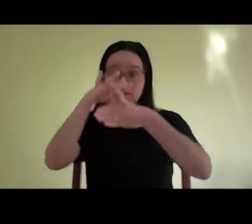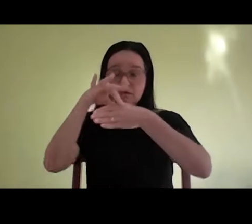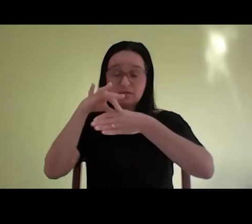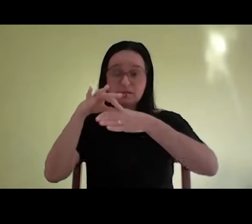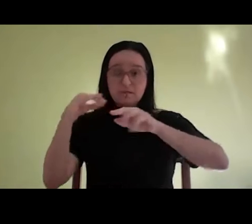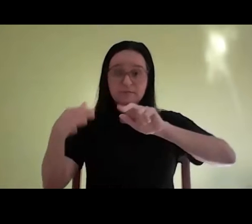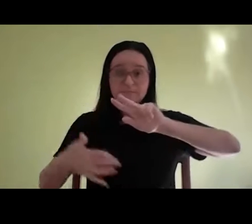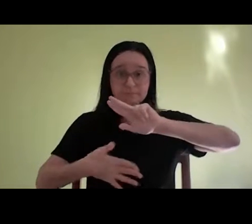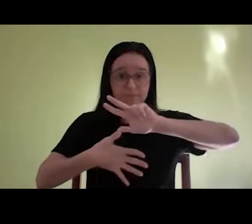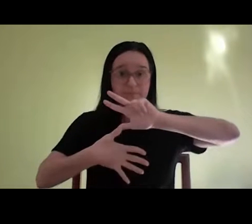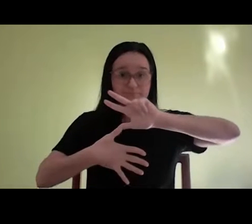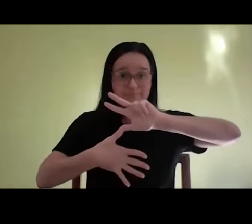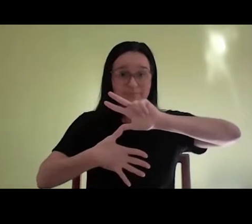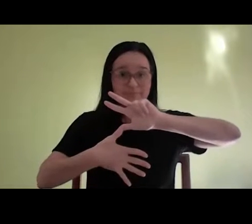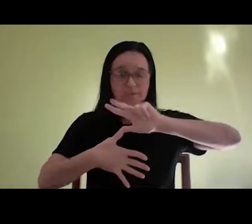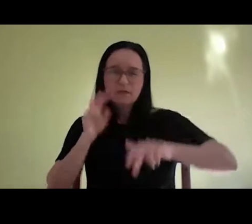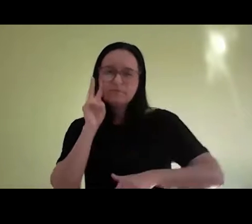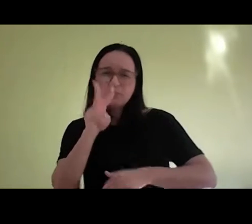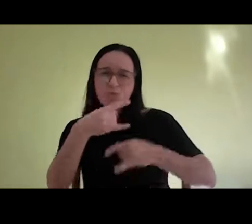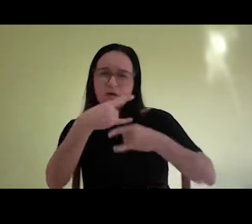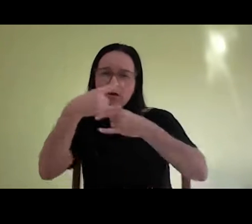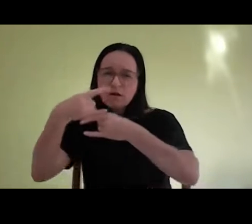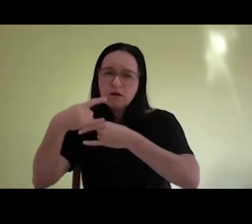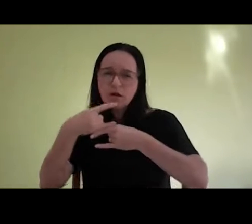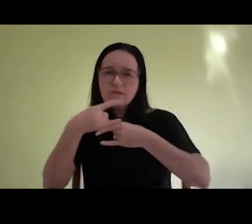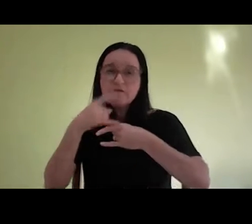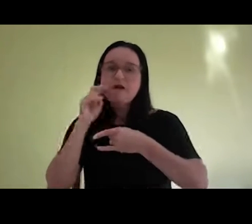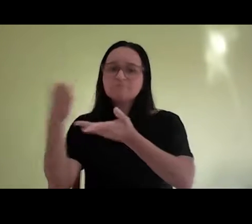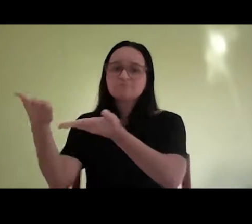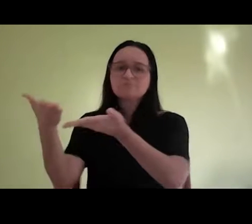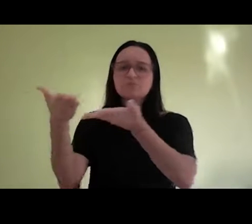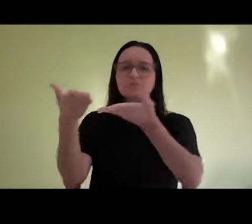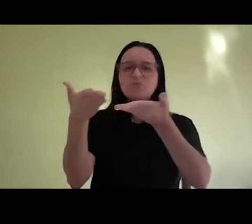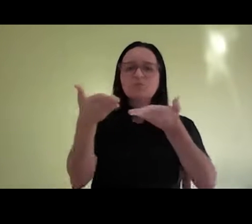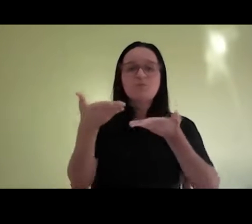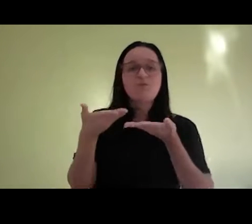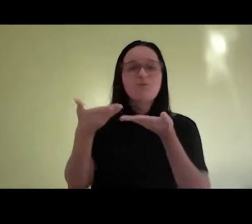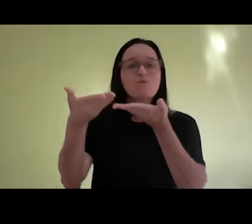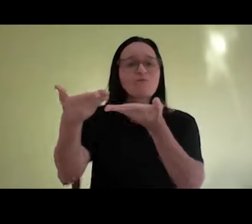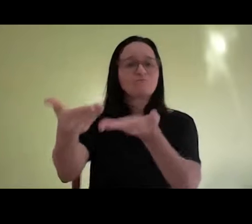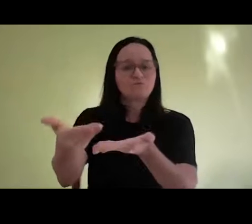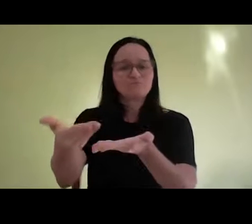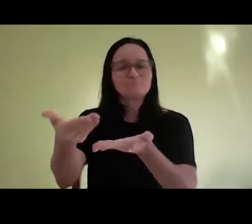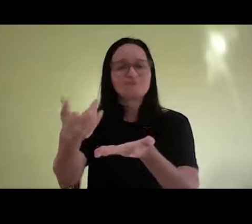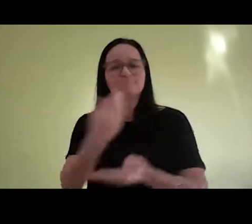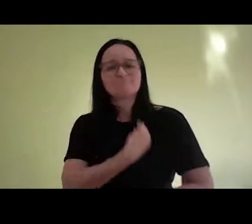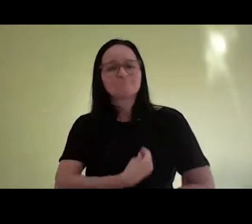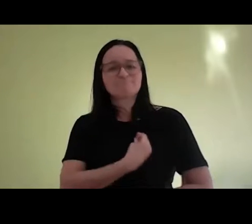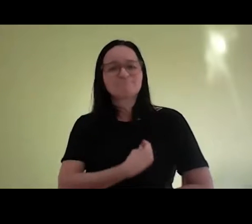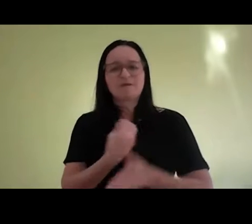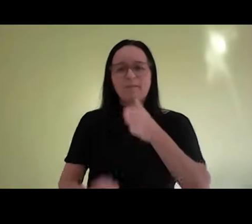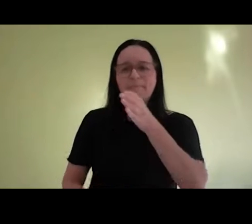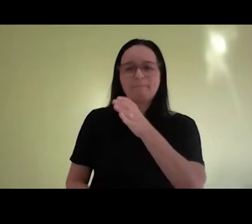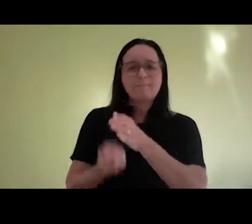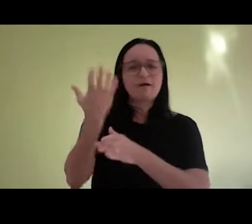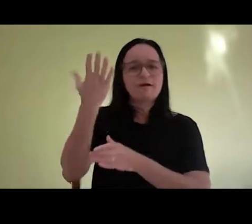conheceu pela live e me convidou para fazer parte da criação dessa prática de blockchain.